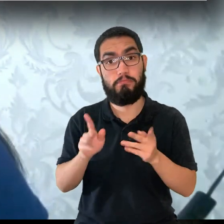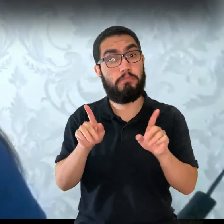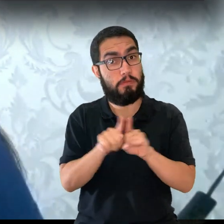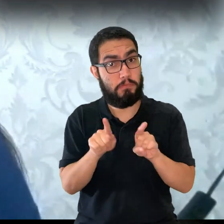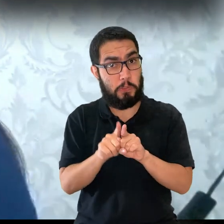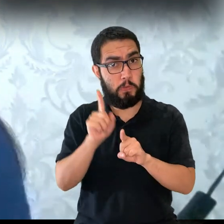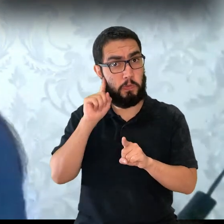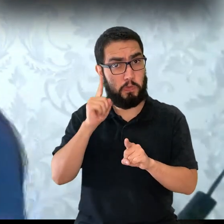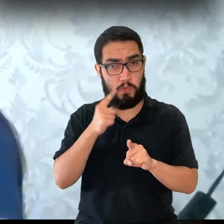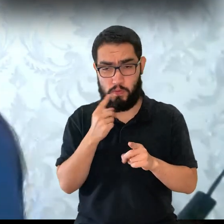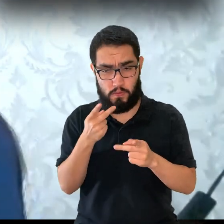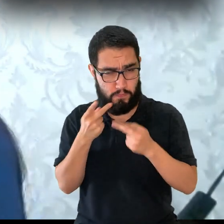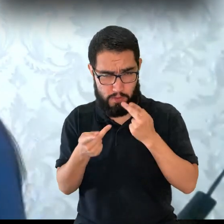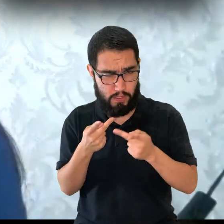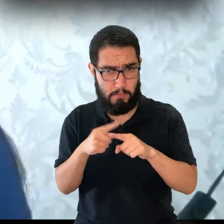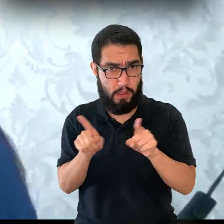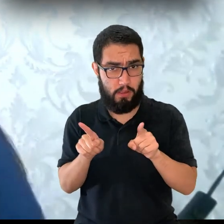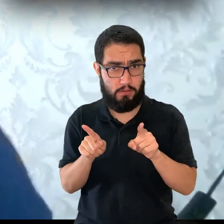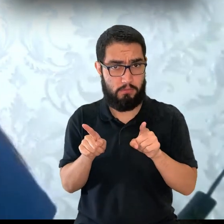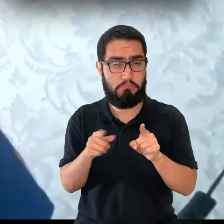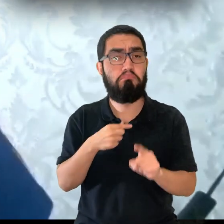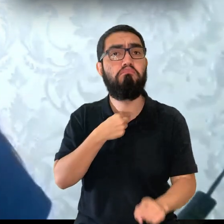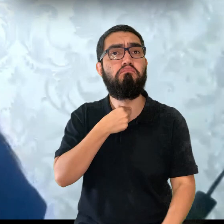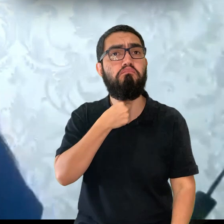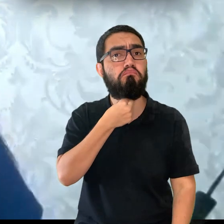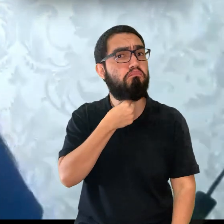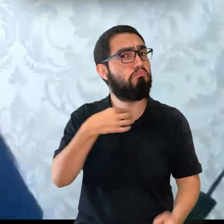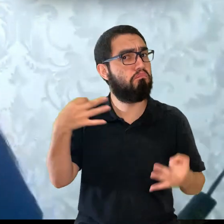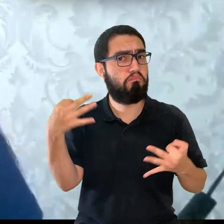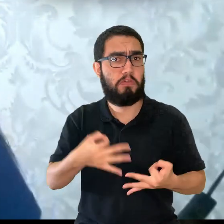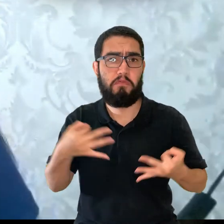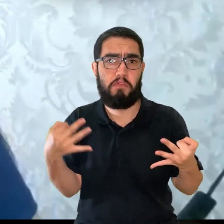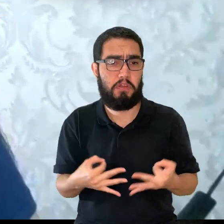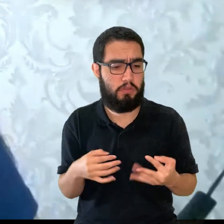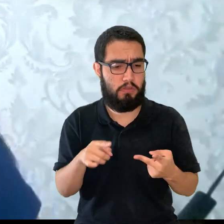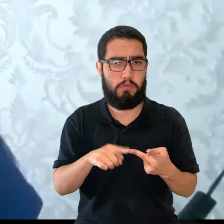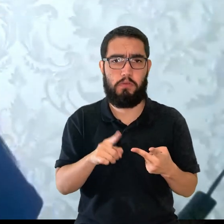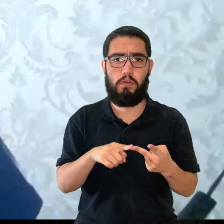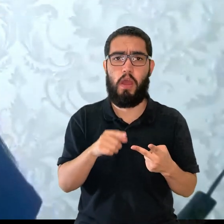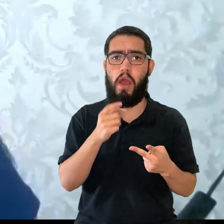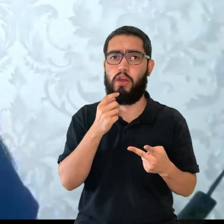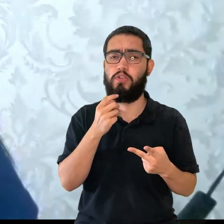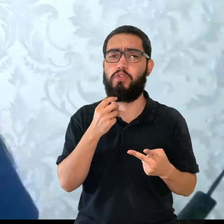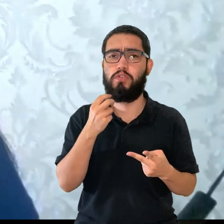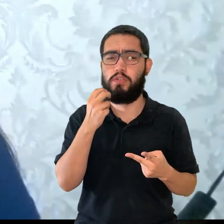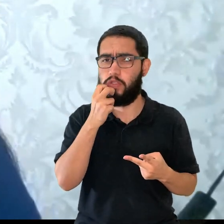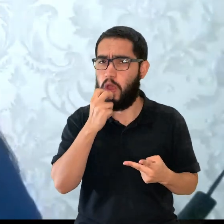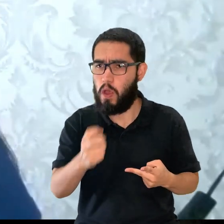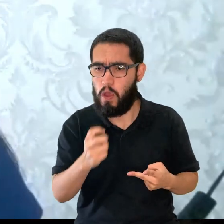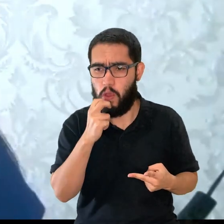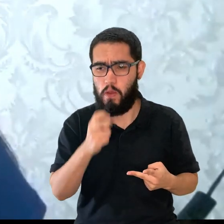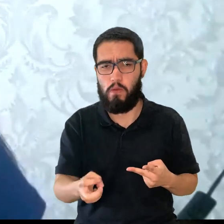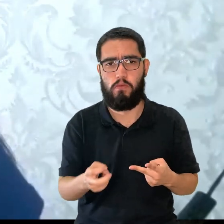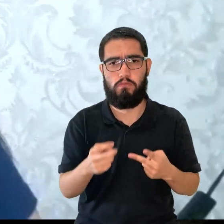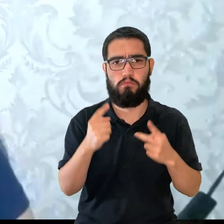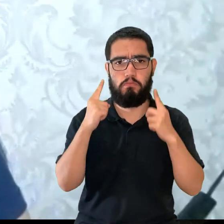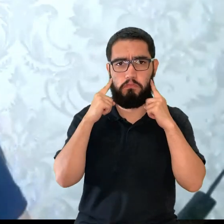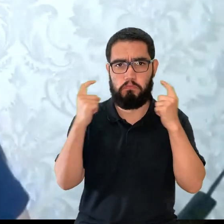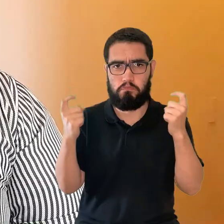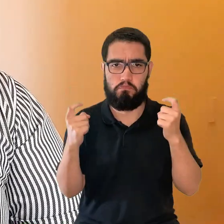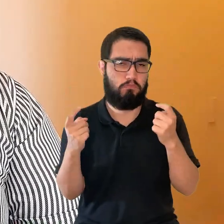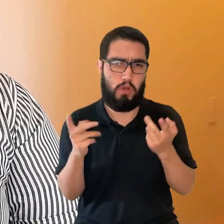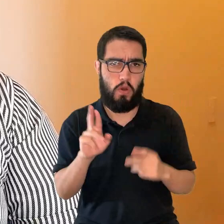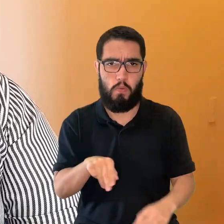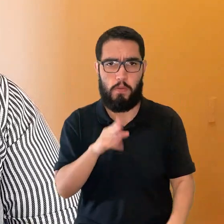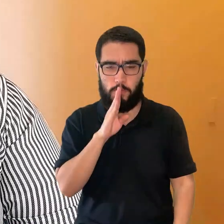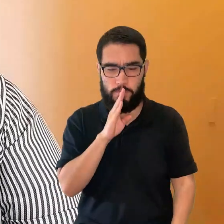apesar de não falarem, alguns deles, eles têm as cordas vocais preservadas, emitem sons, então não são mudos, tá bom?